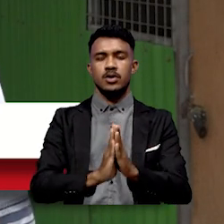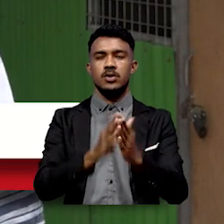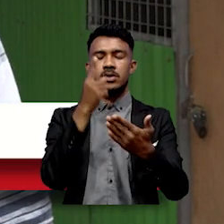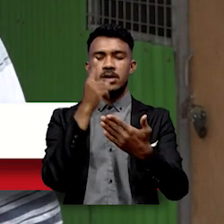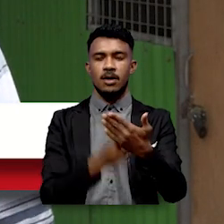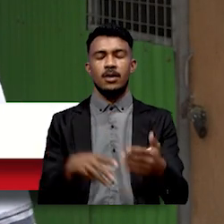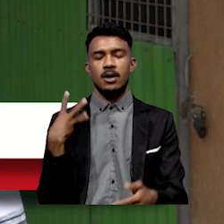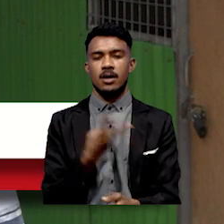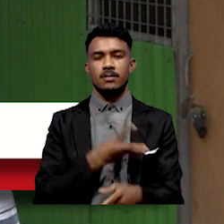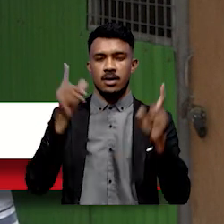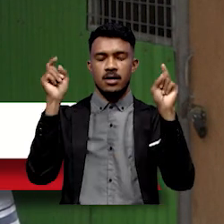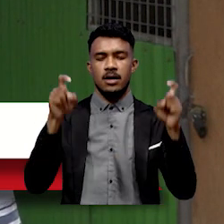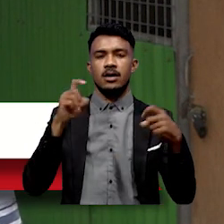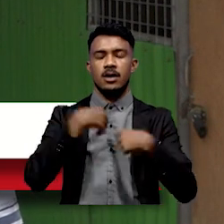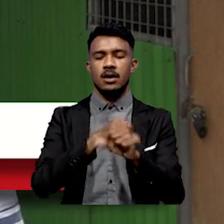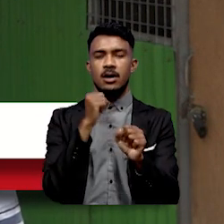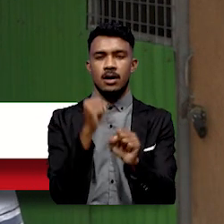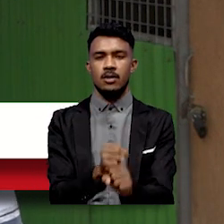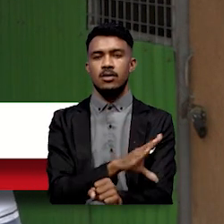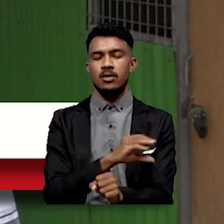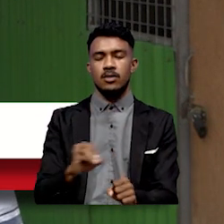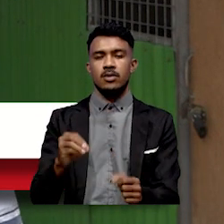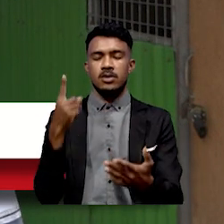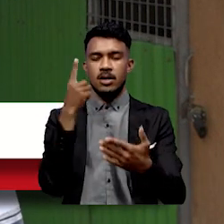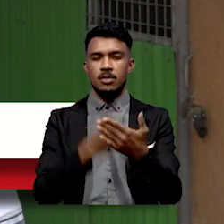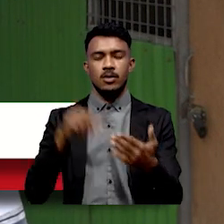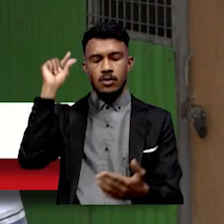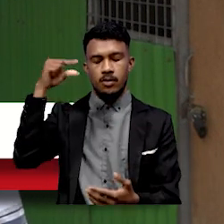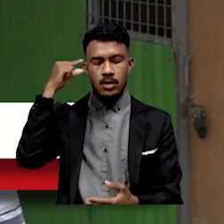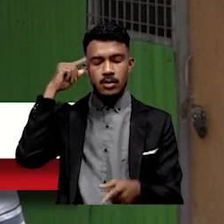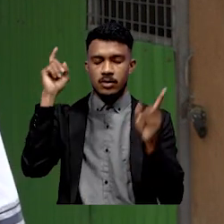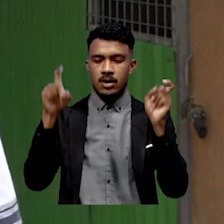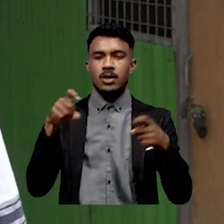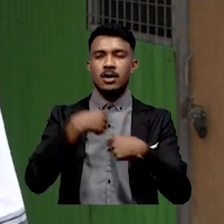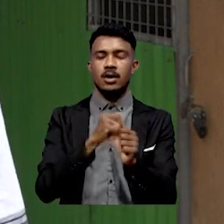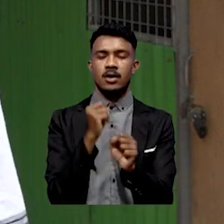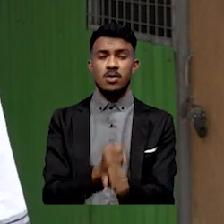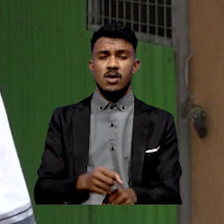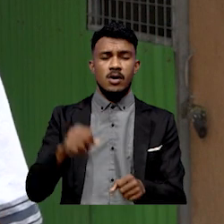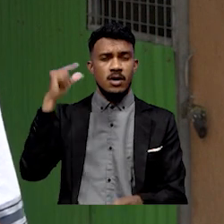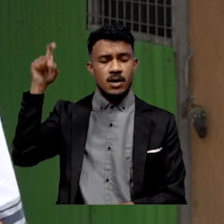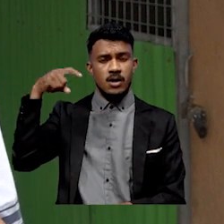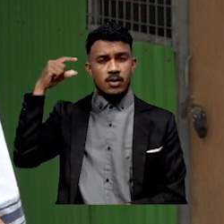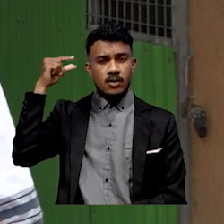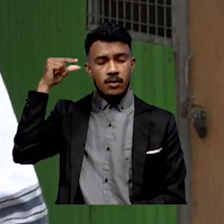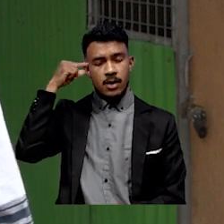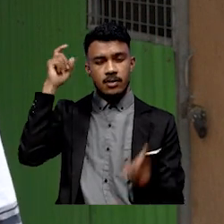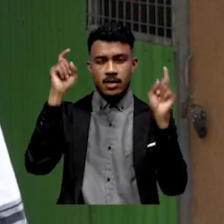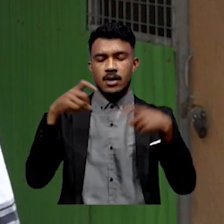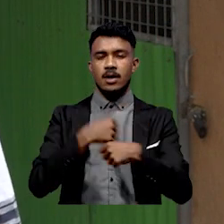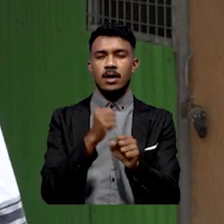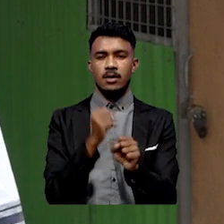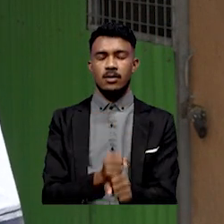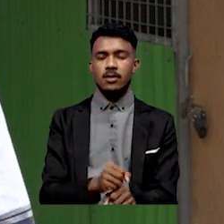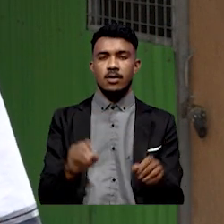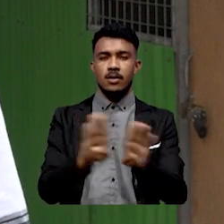halo no saida ma governo tenke halo to internet tenke governo ma tenke hatene saida ma sira tenke halo ami ne fatin ma kidane Don Bosco ne fatin ma